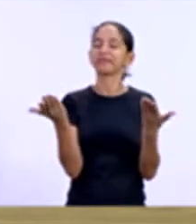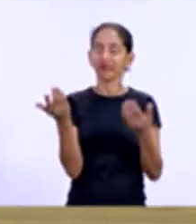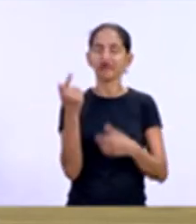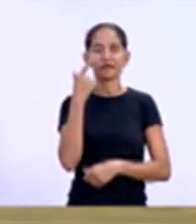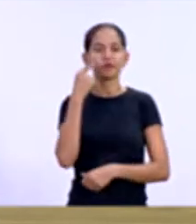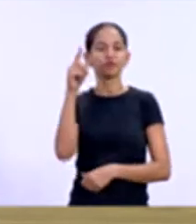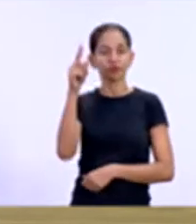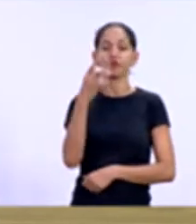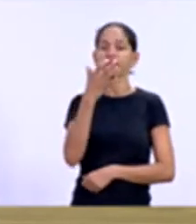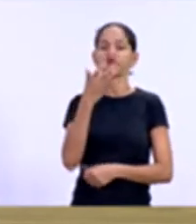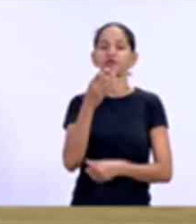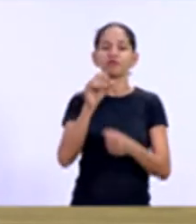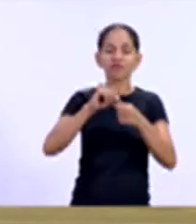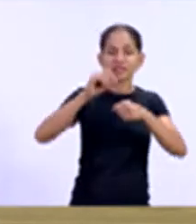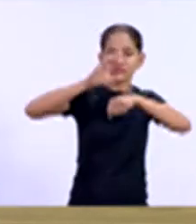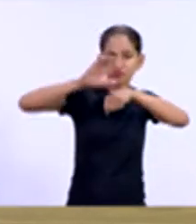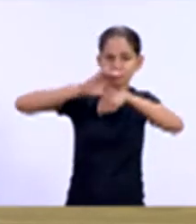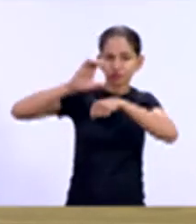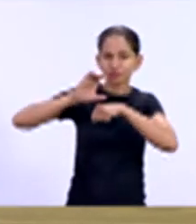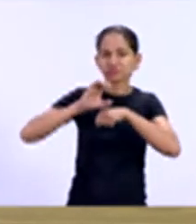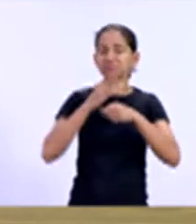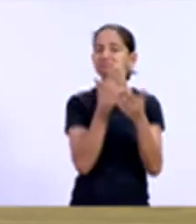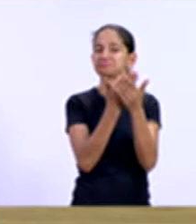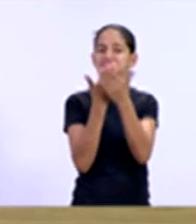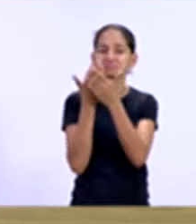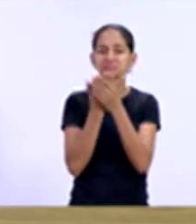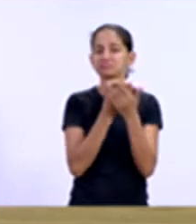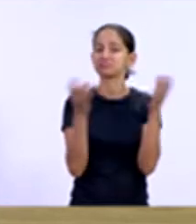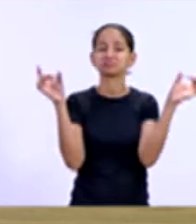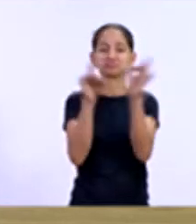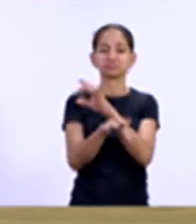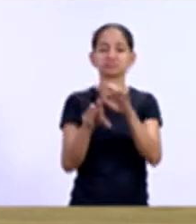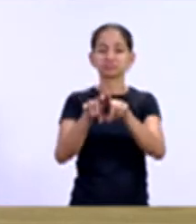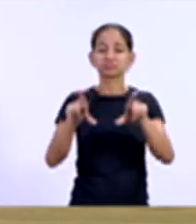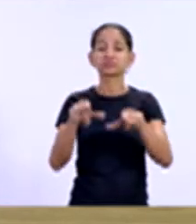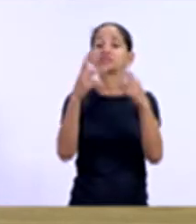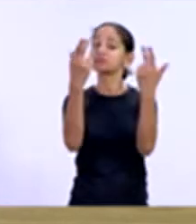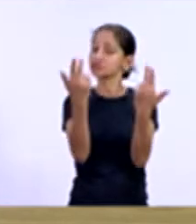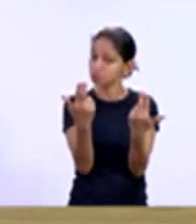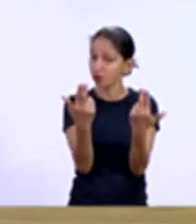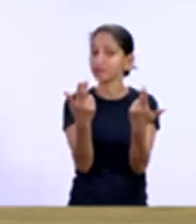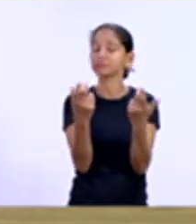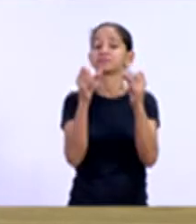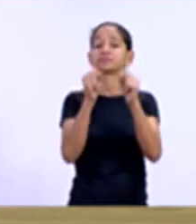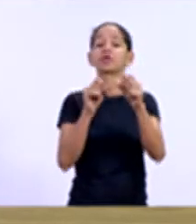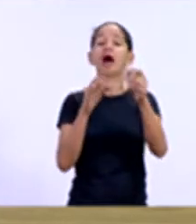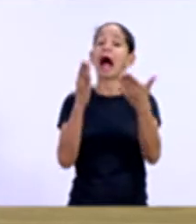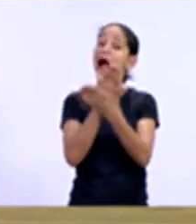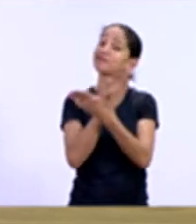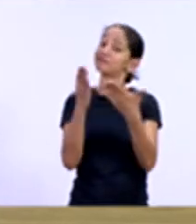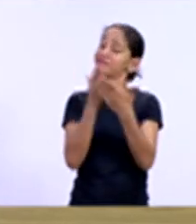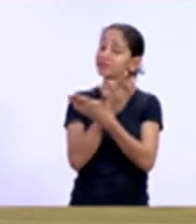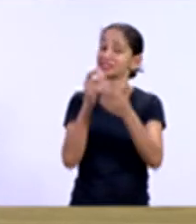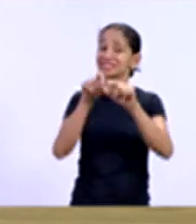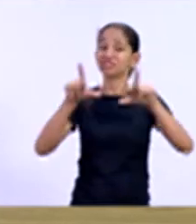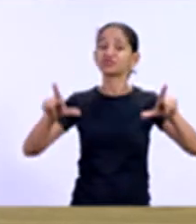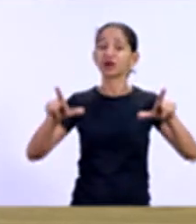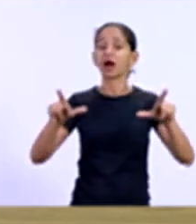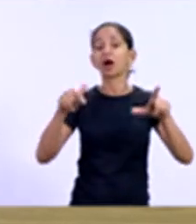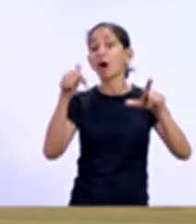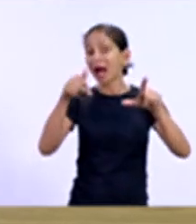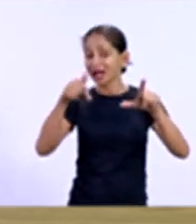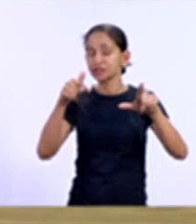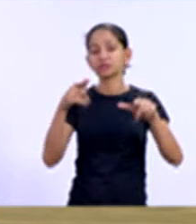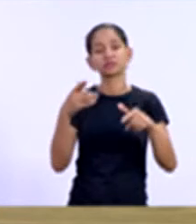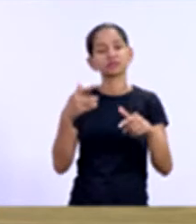então você faz ele totalmente à distância. E aí a professora falou, talvez a certificação dele, né, não tenha ainda